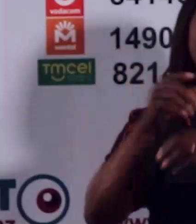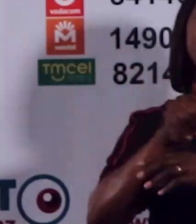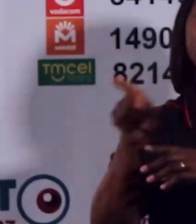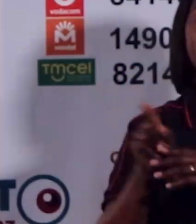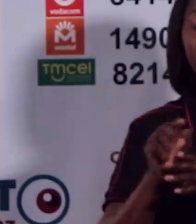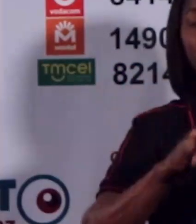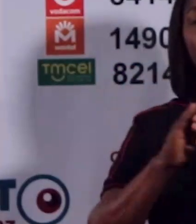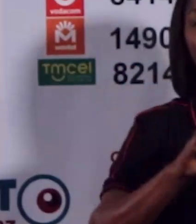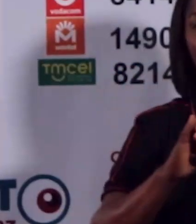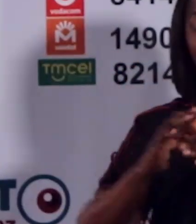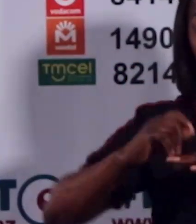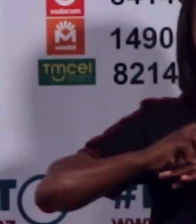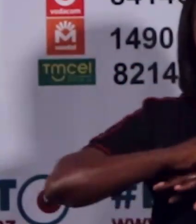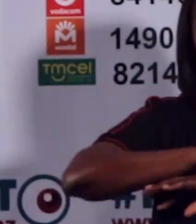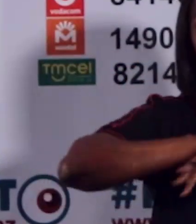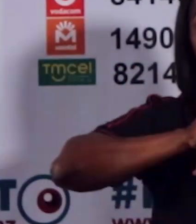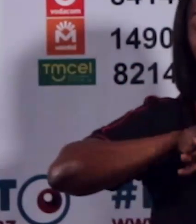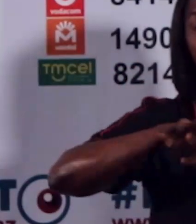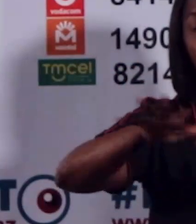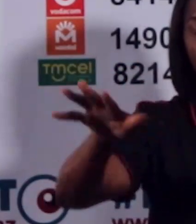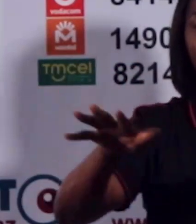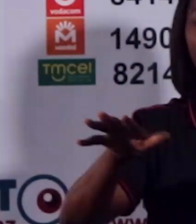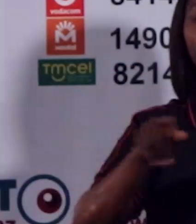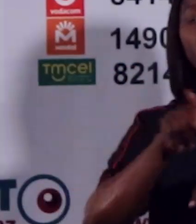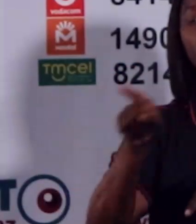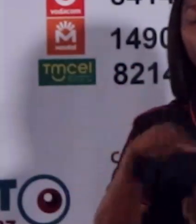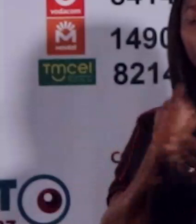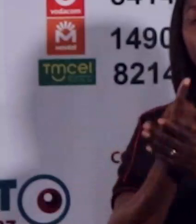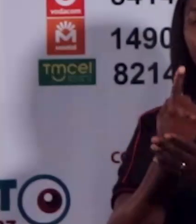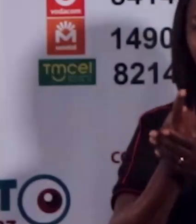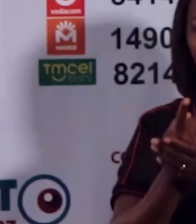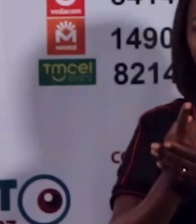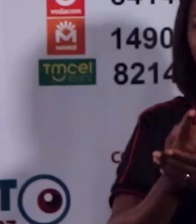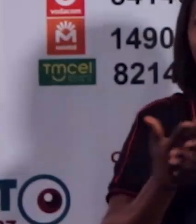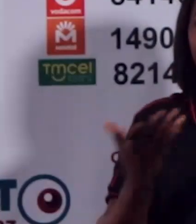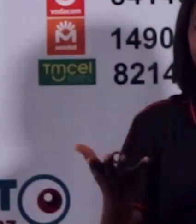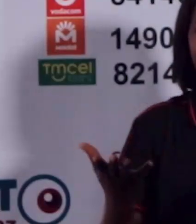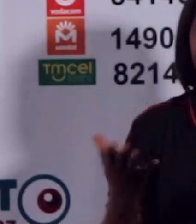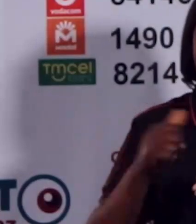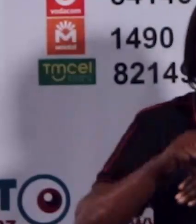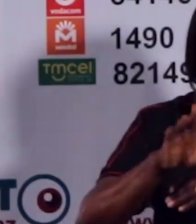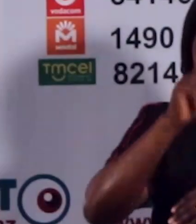propagação do vírus em Moçambique, sendo por isso de extrema importância a adoção